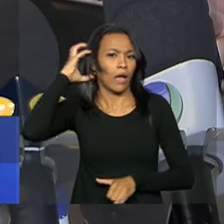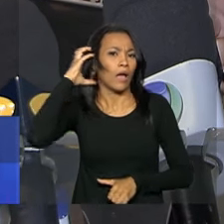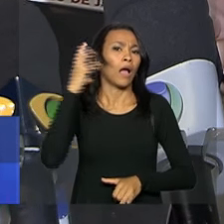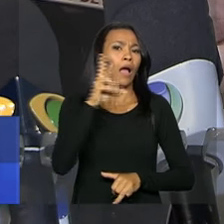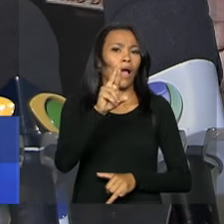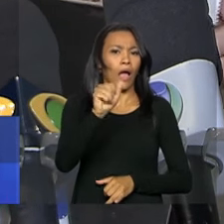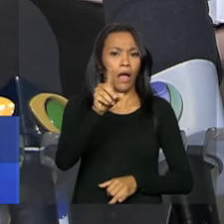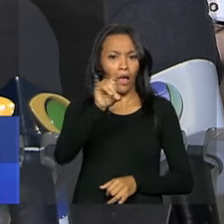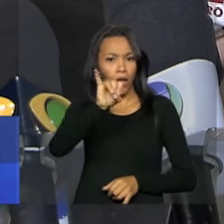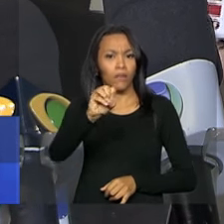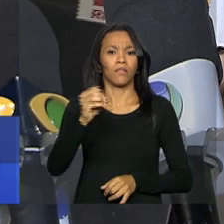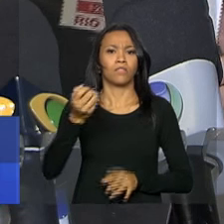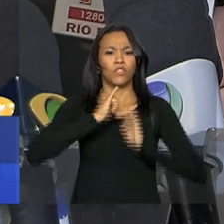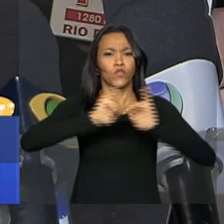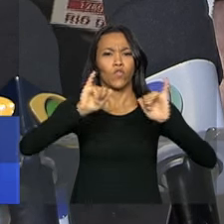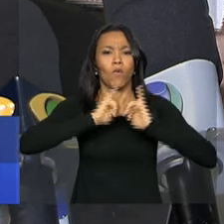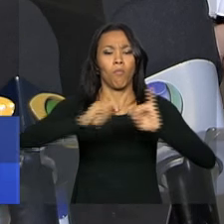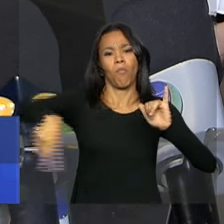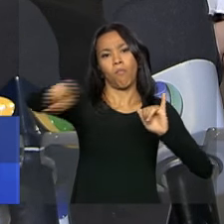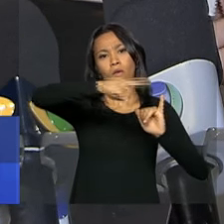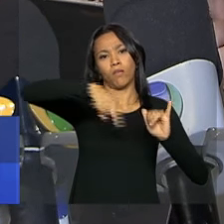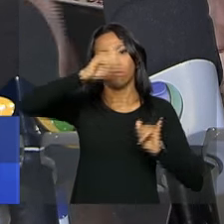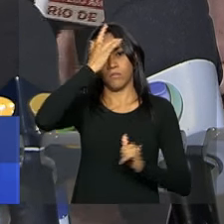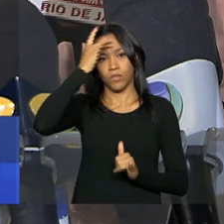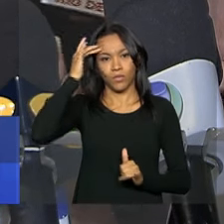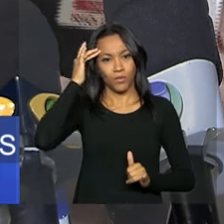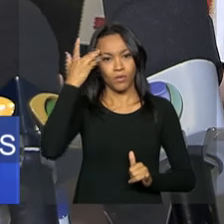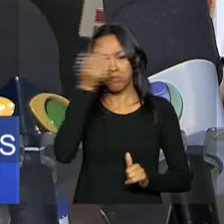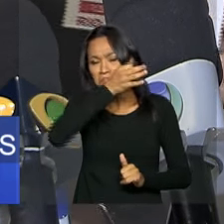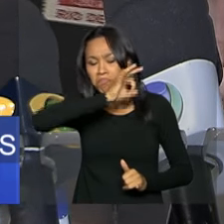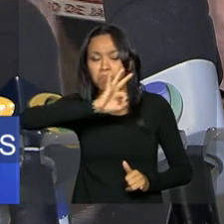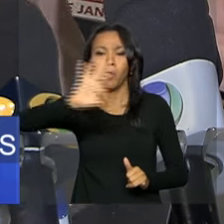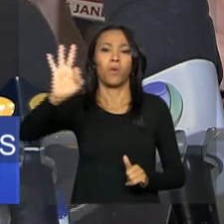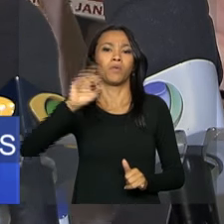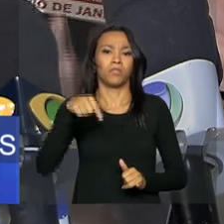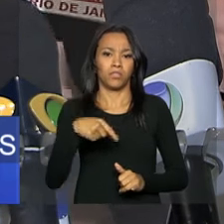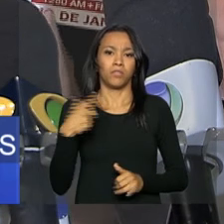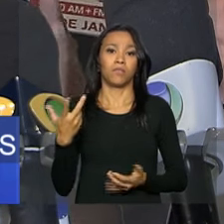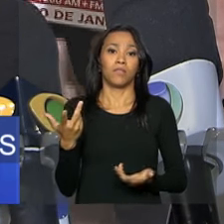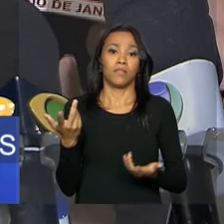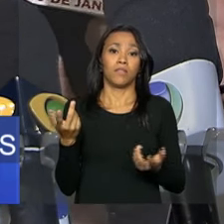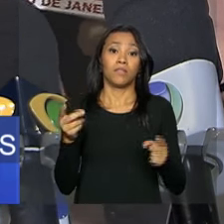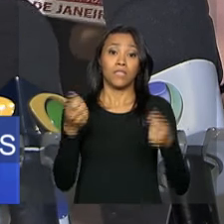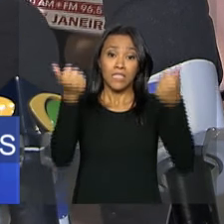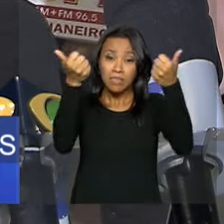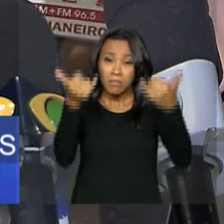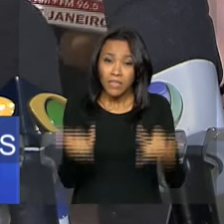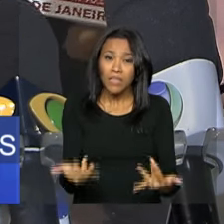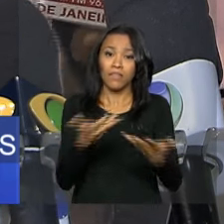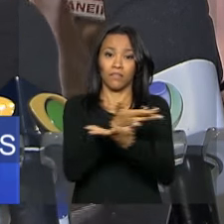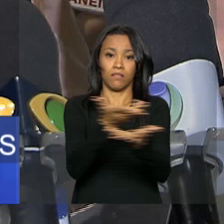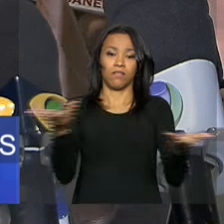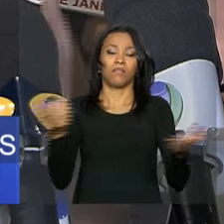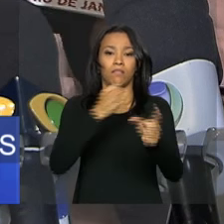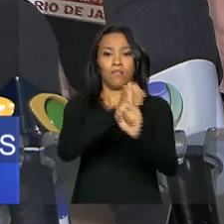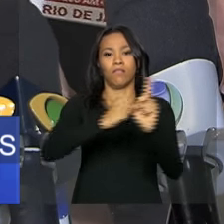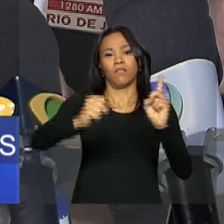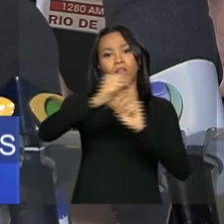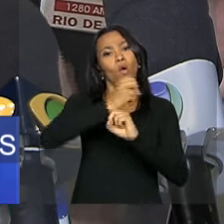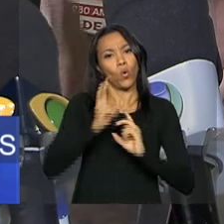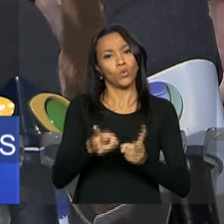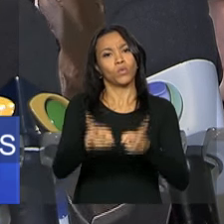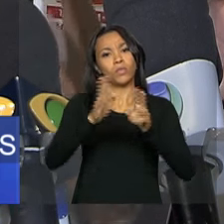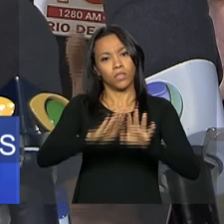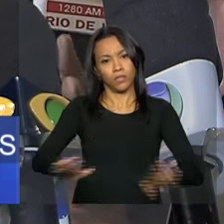eficientes que T informado de maneira excepcional de maneira precisa a população brasileira continue